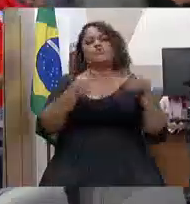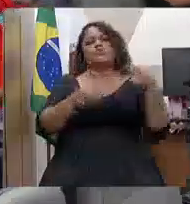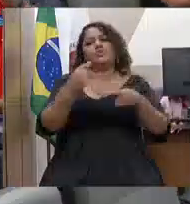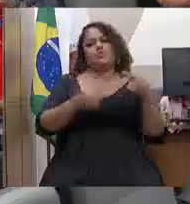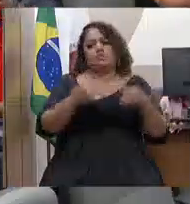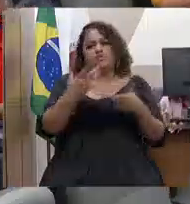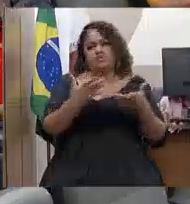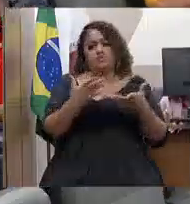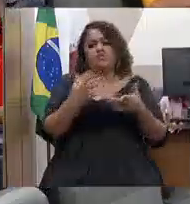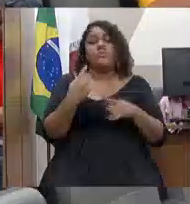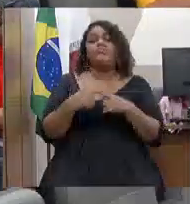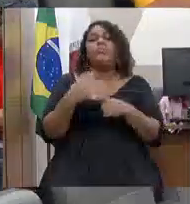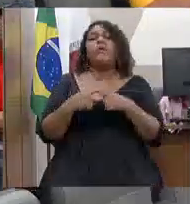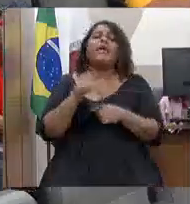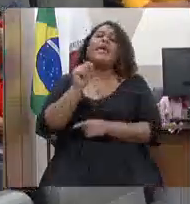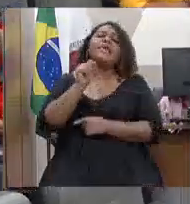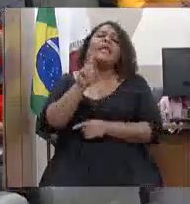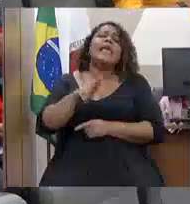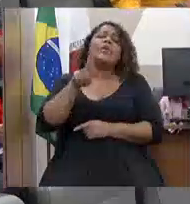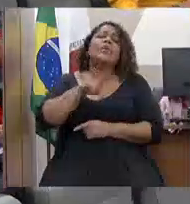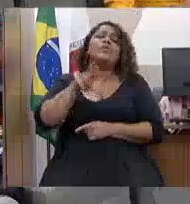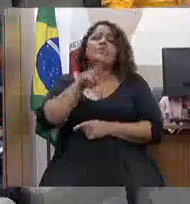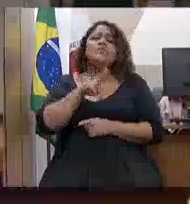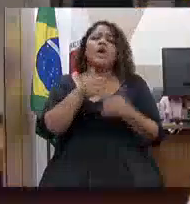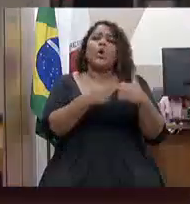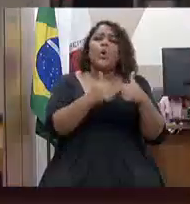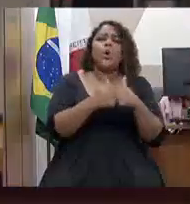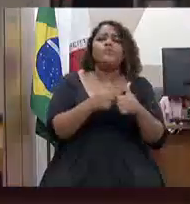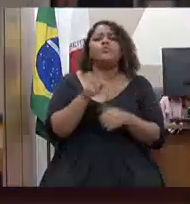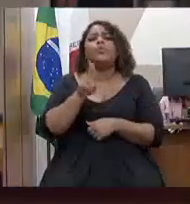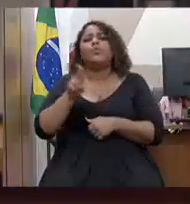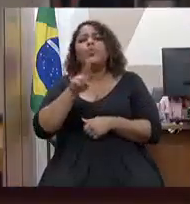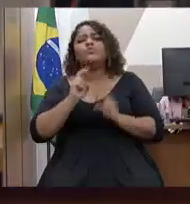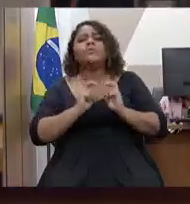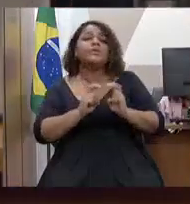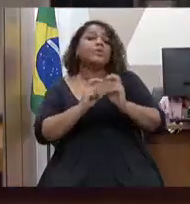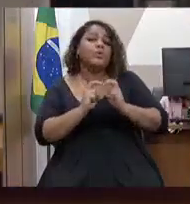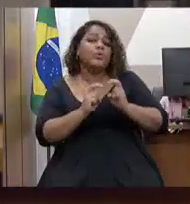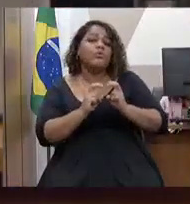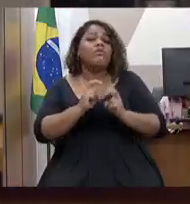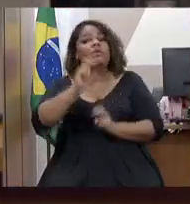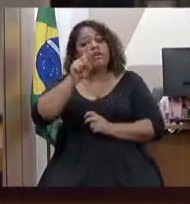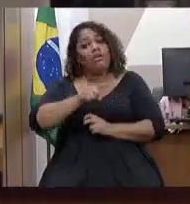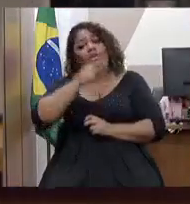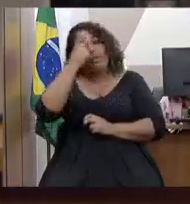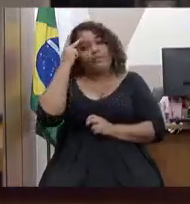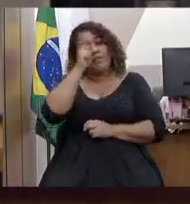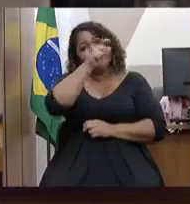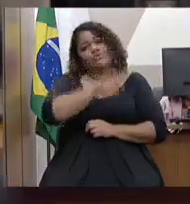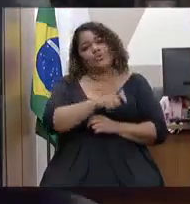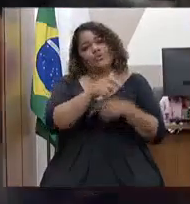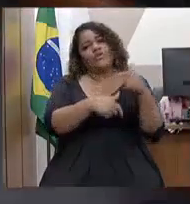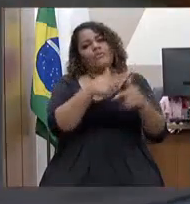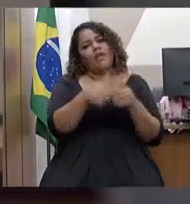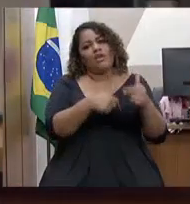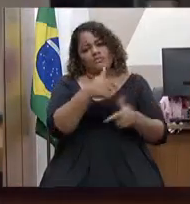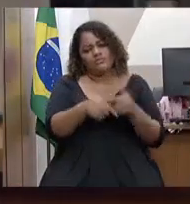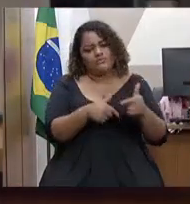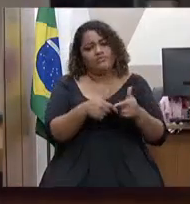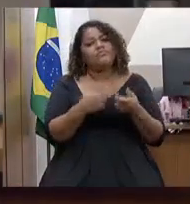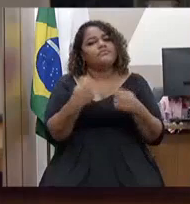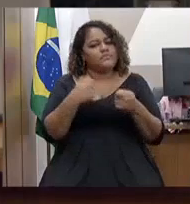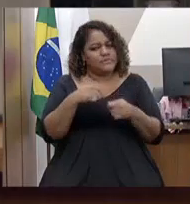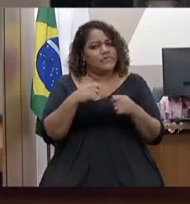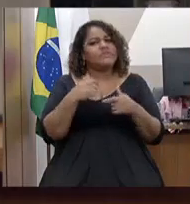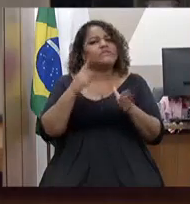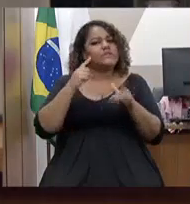o trabalhador Então acho que daí a gente que já começa a ter uns debates assim muito aprofundado e eu acho